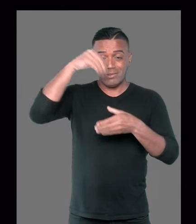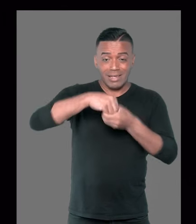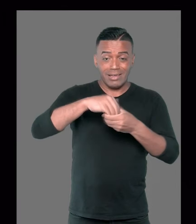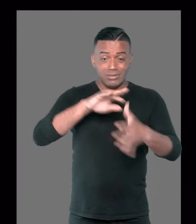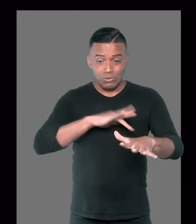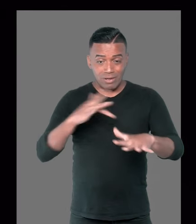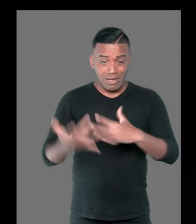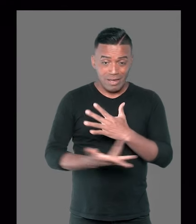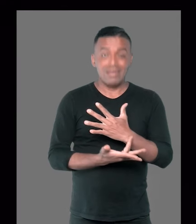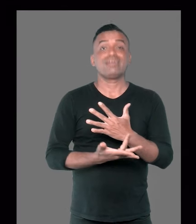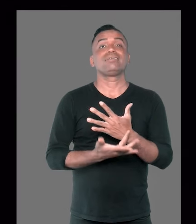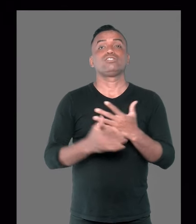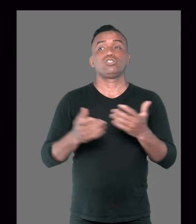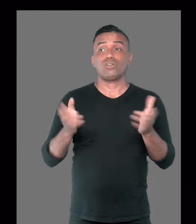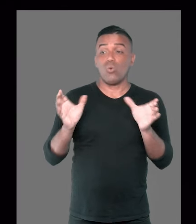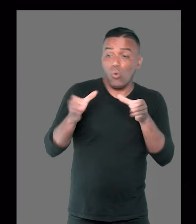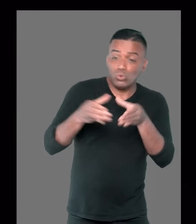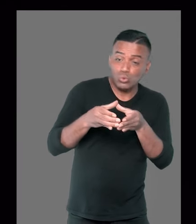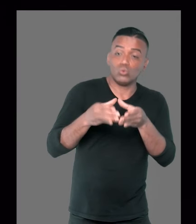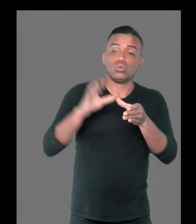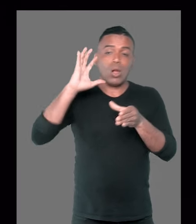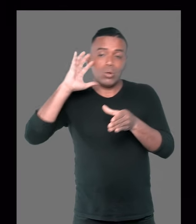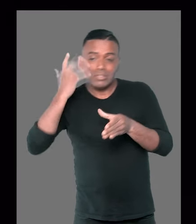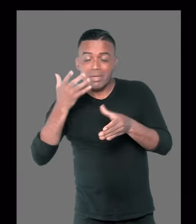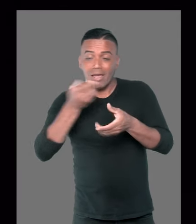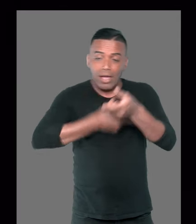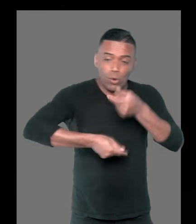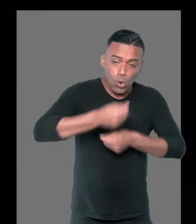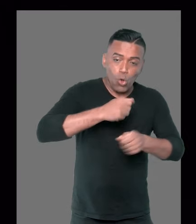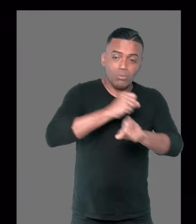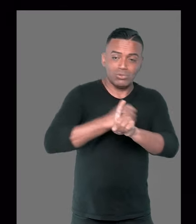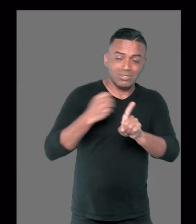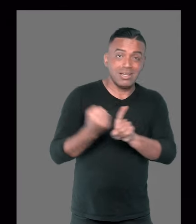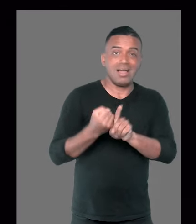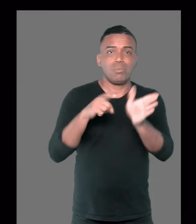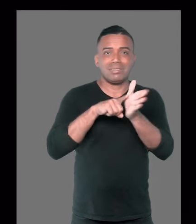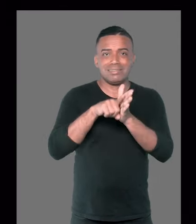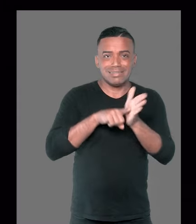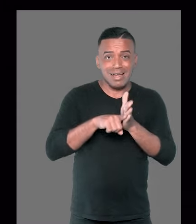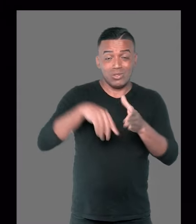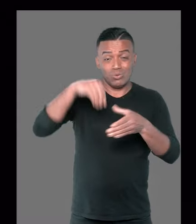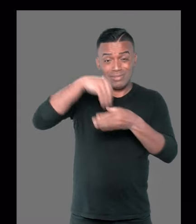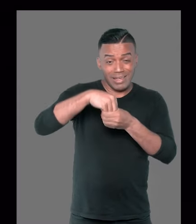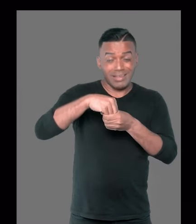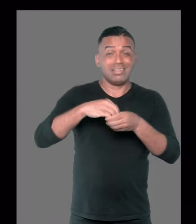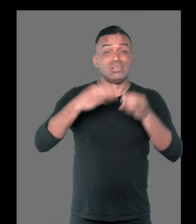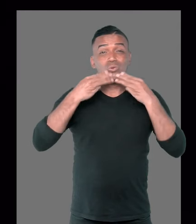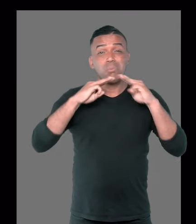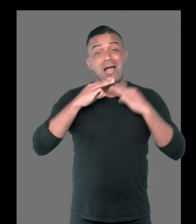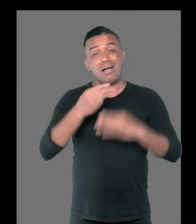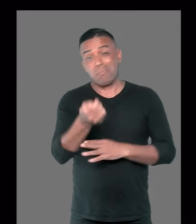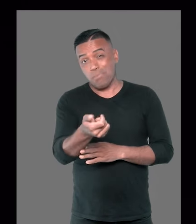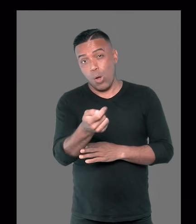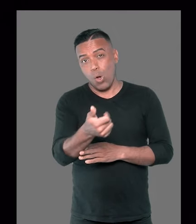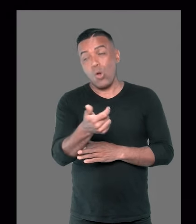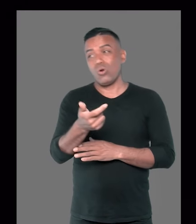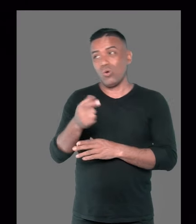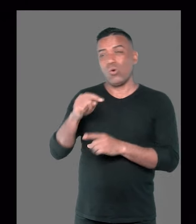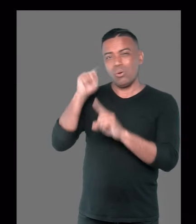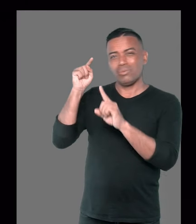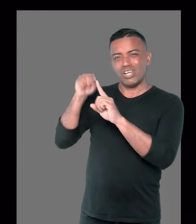conjunto de fenômenos econômicos e sociais muito pouco estudados e entendidos pelo marketing que é objeto de um outro livro que eu tô escrevendo com